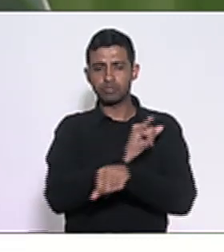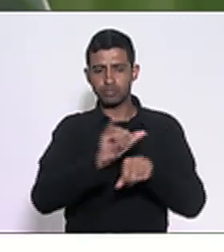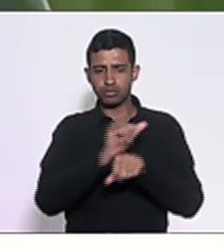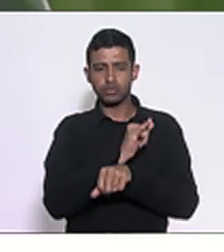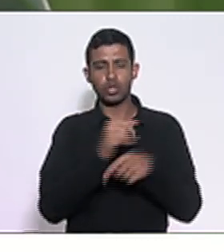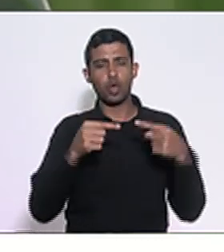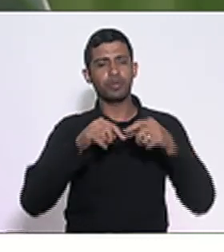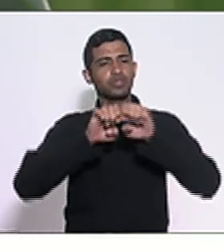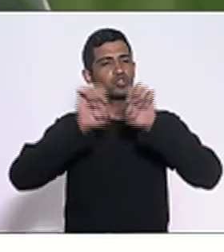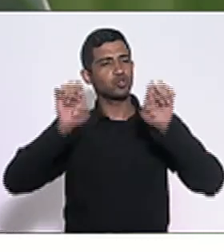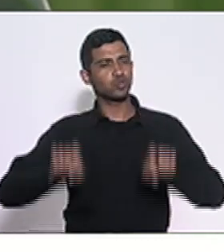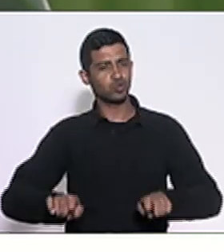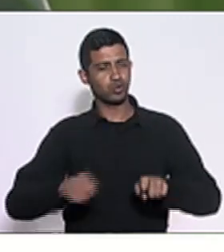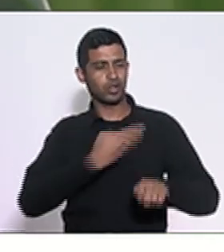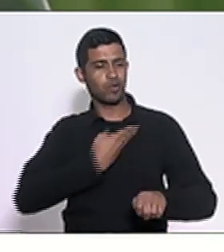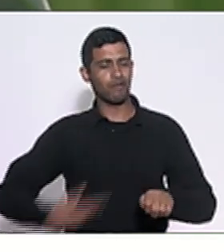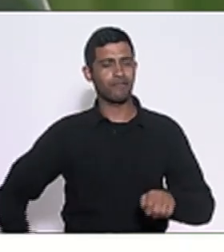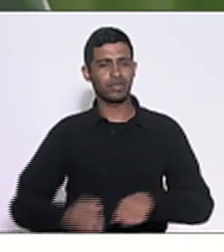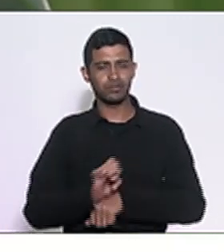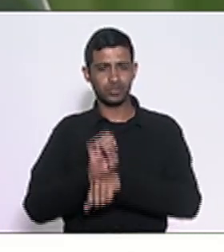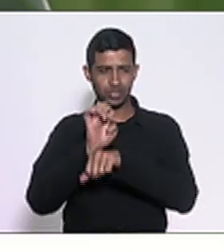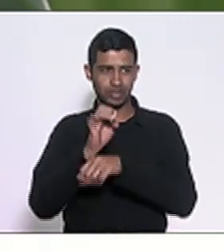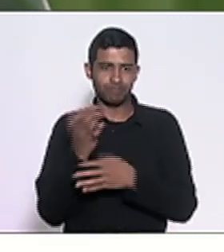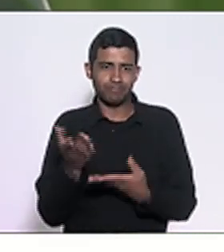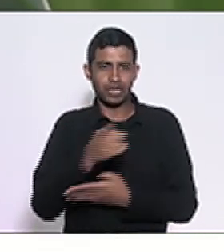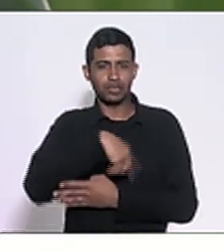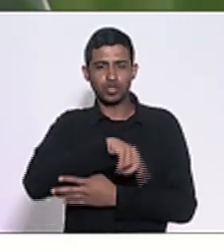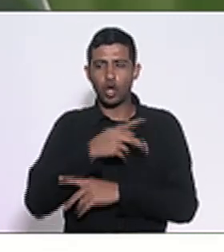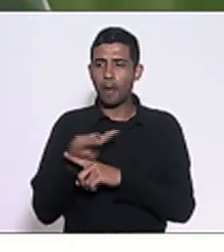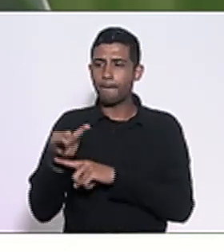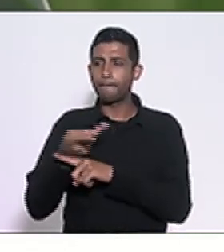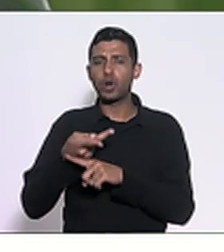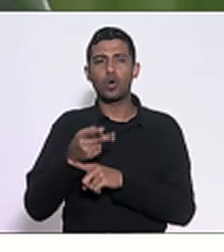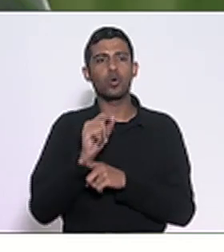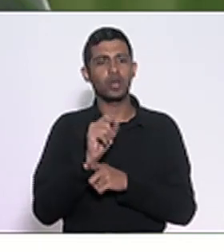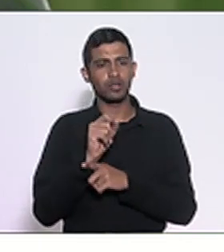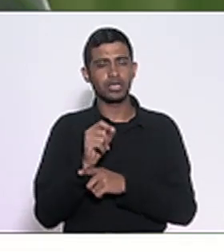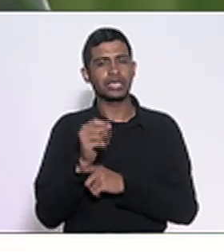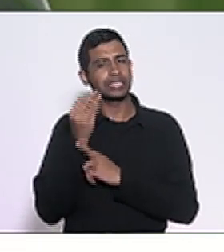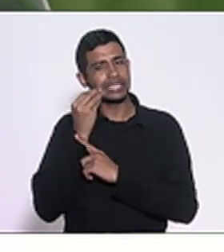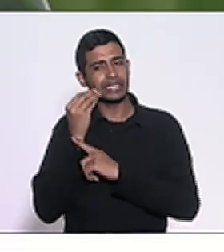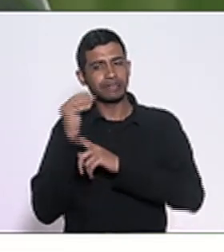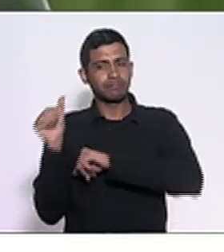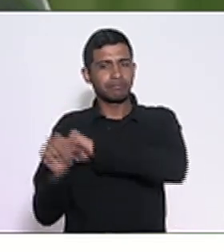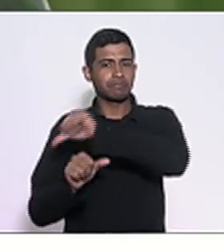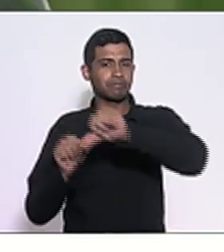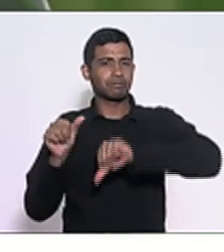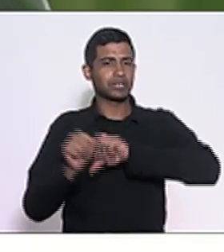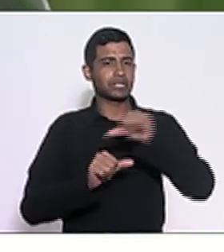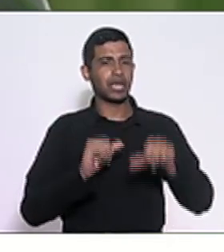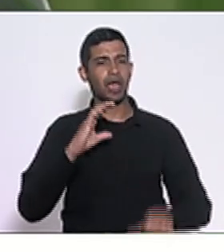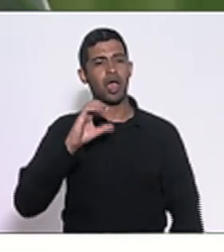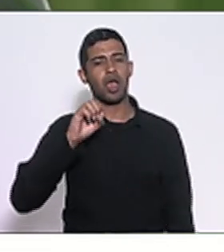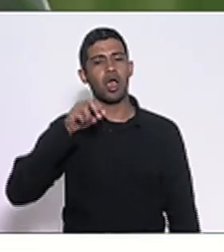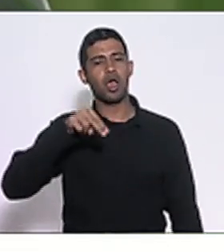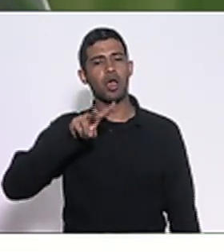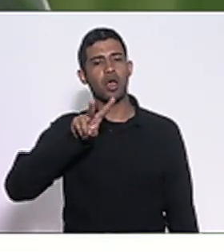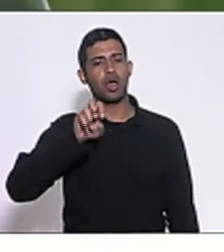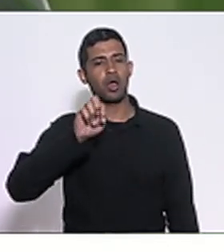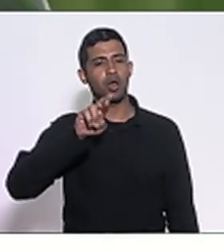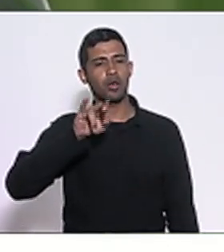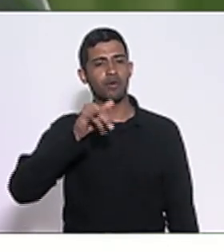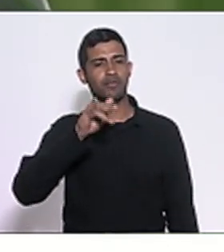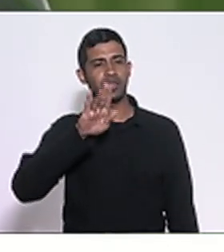governo do Estado. Então, assim, o que a gente está buscando é um movimento agora de convergência novamente. Houve